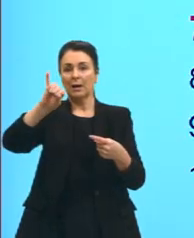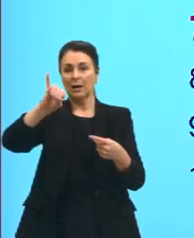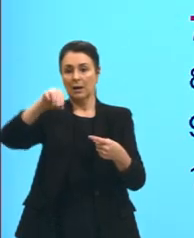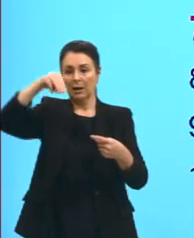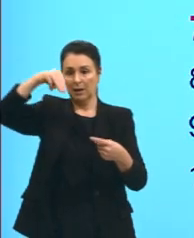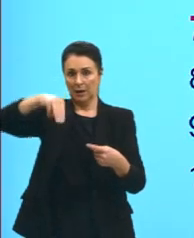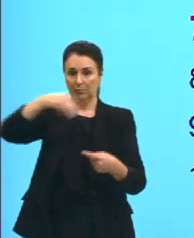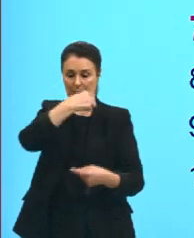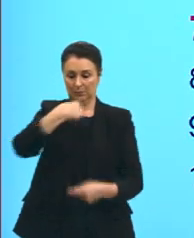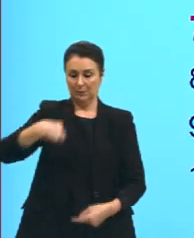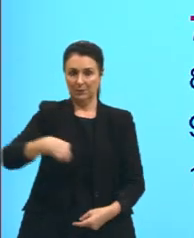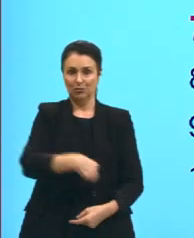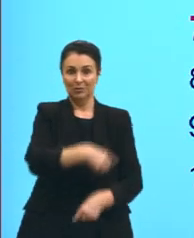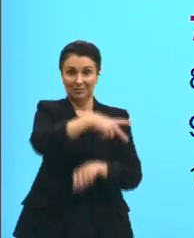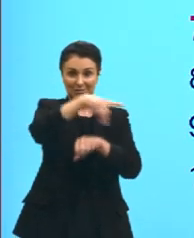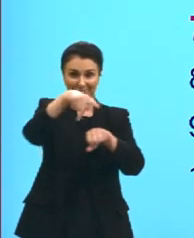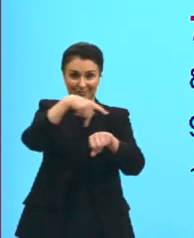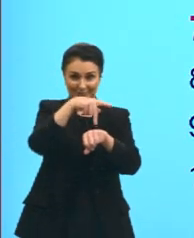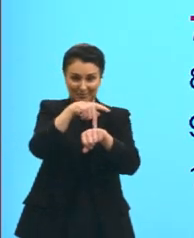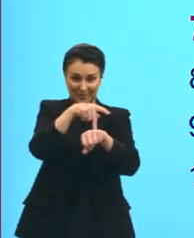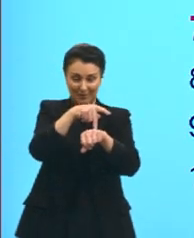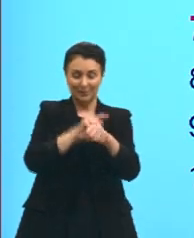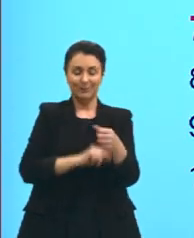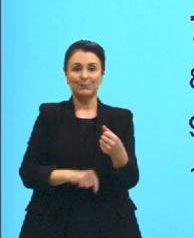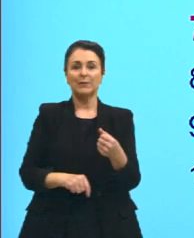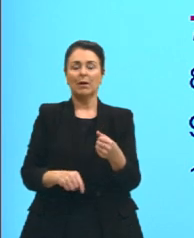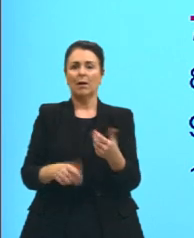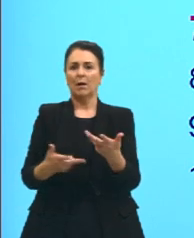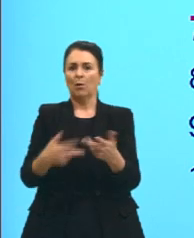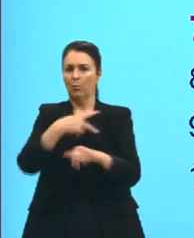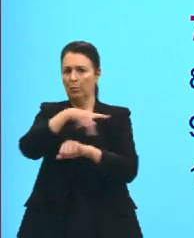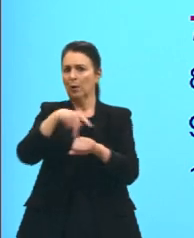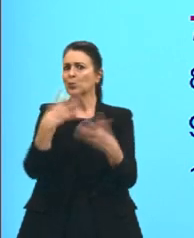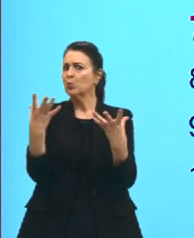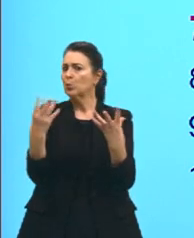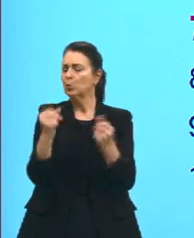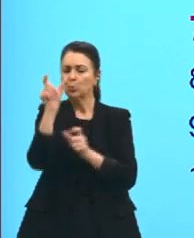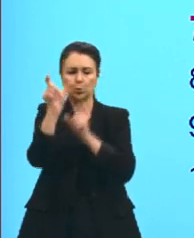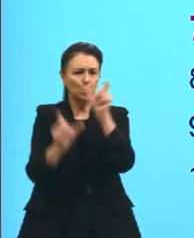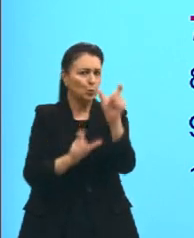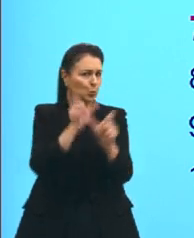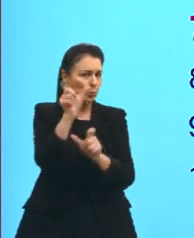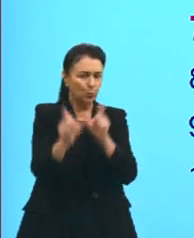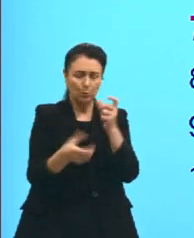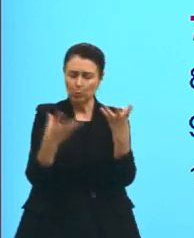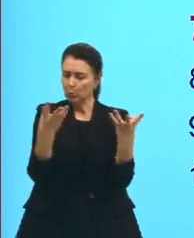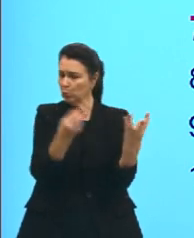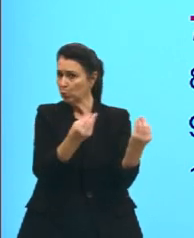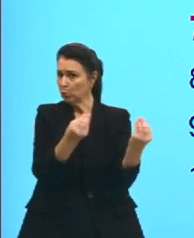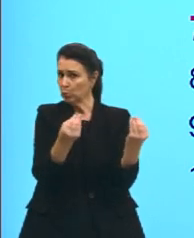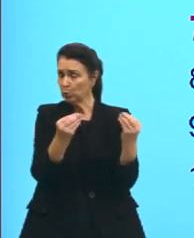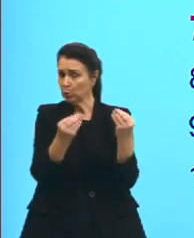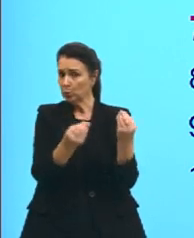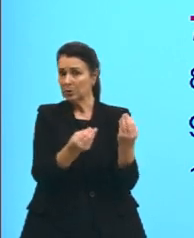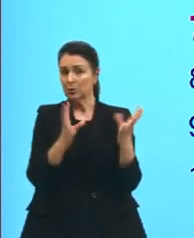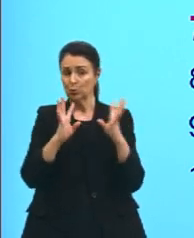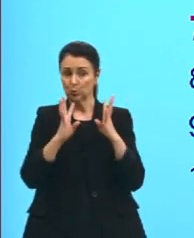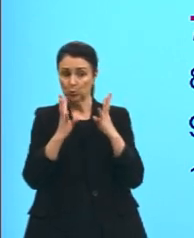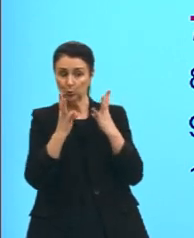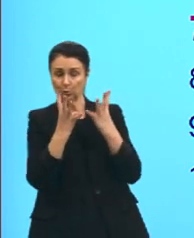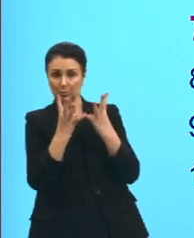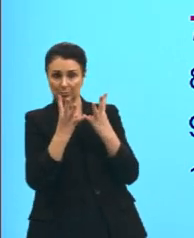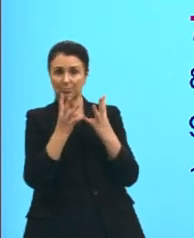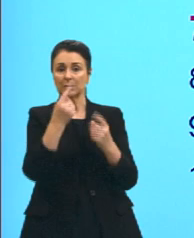questão óbvia né chinelo país um país extremamente populoso então é óbvio que a gente vai ter a China ali em primeiro